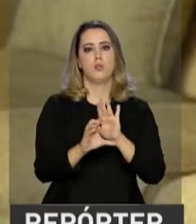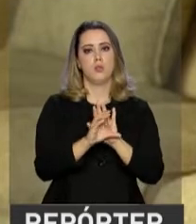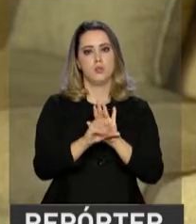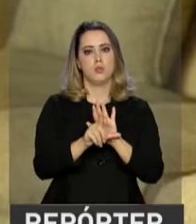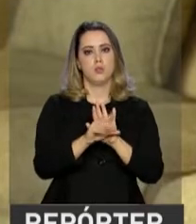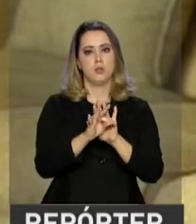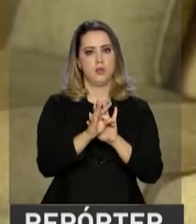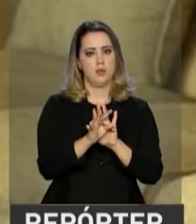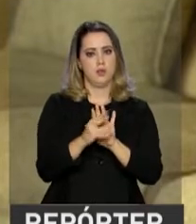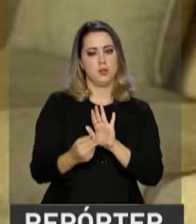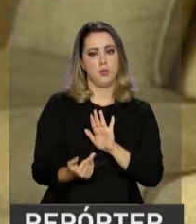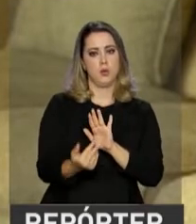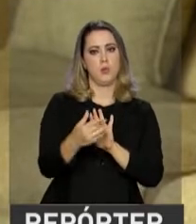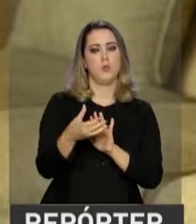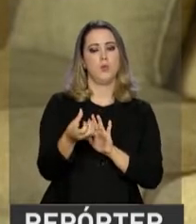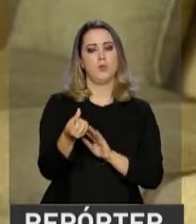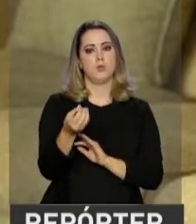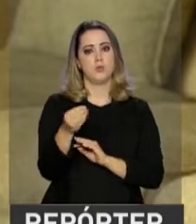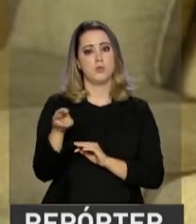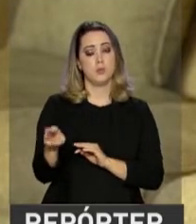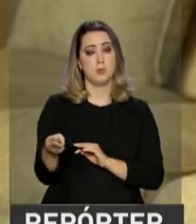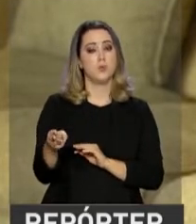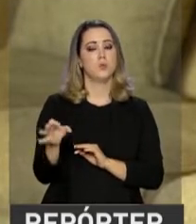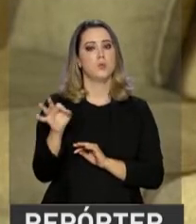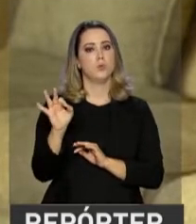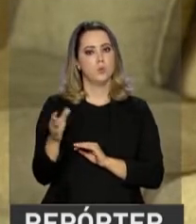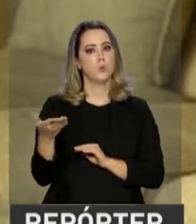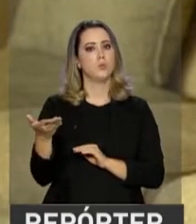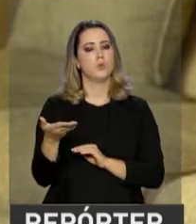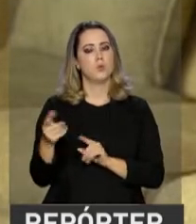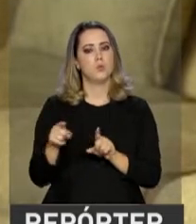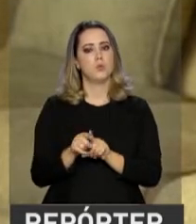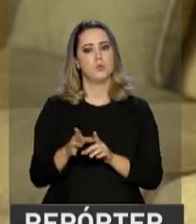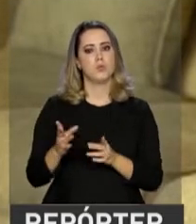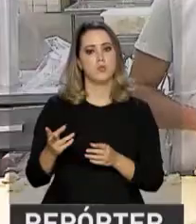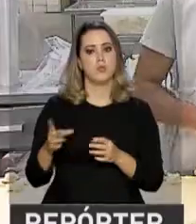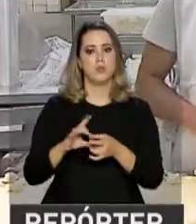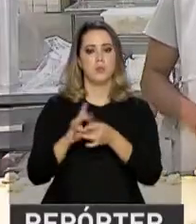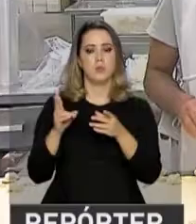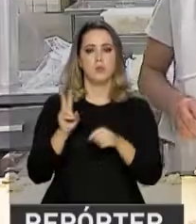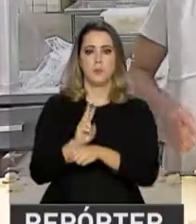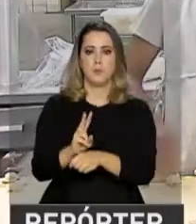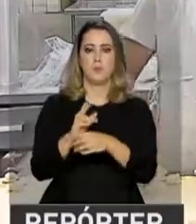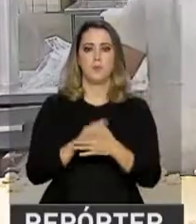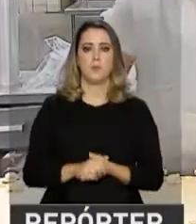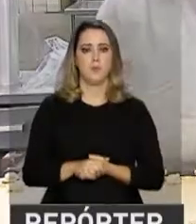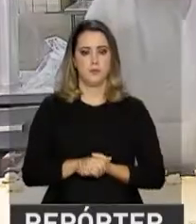60 minutos de almoço no mínimo. Portanto, liberdade com proteção.